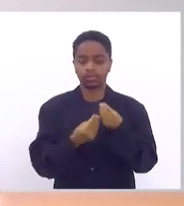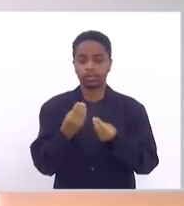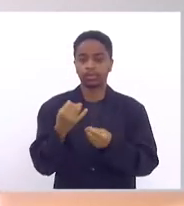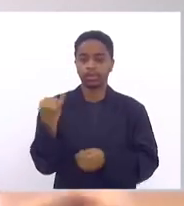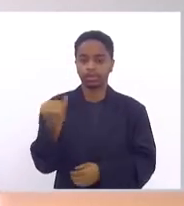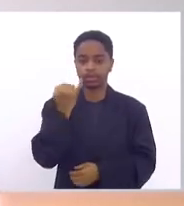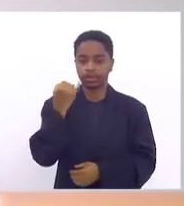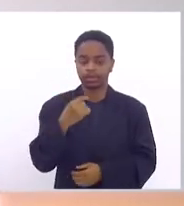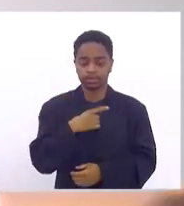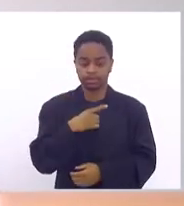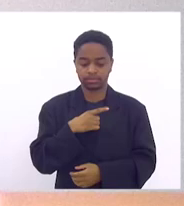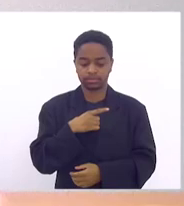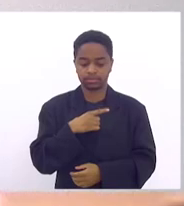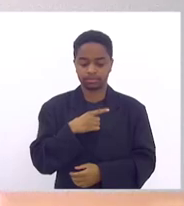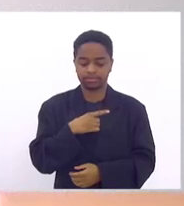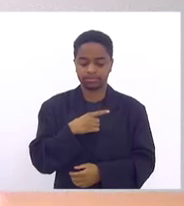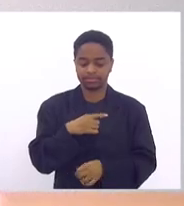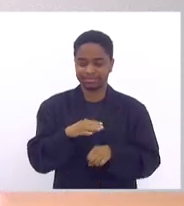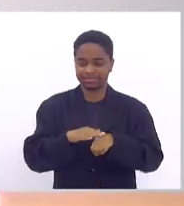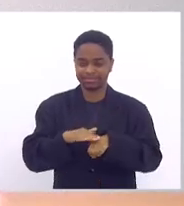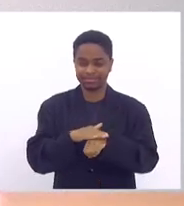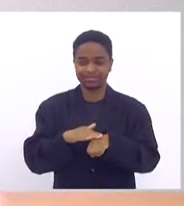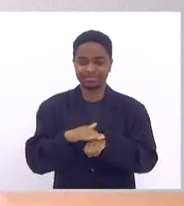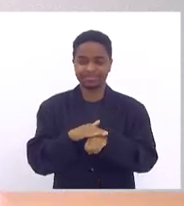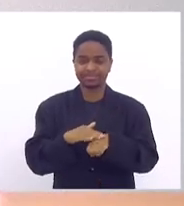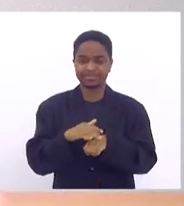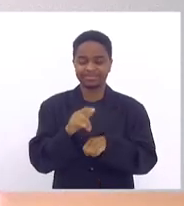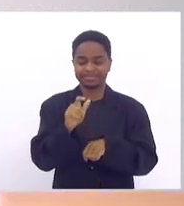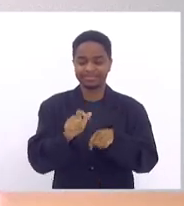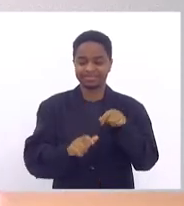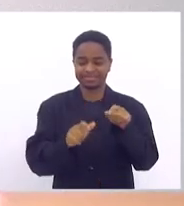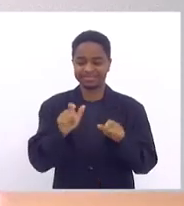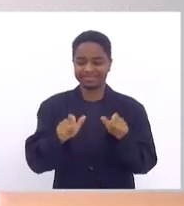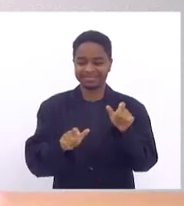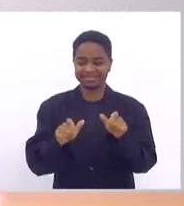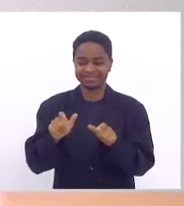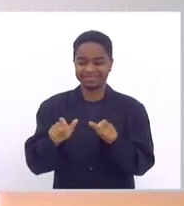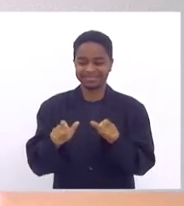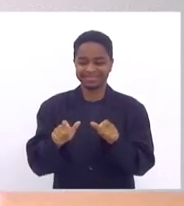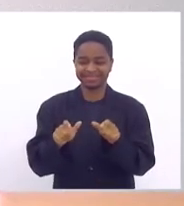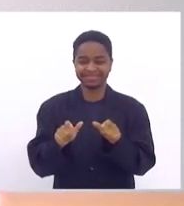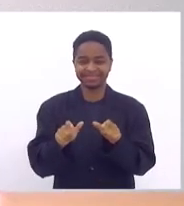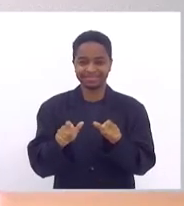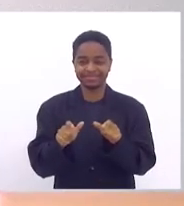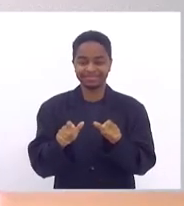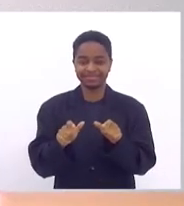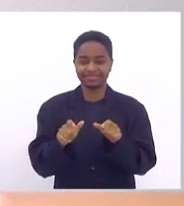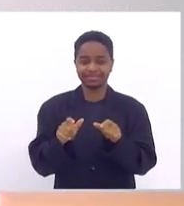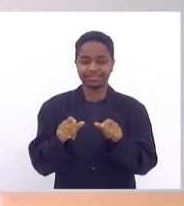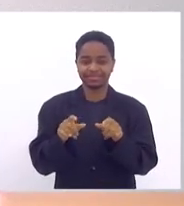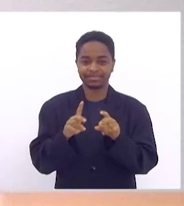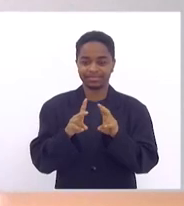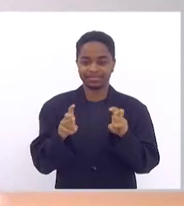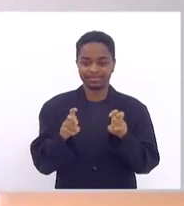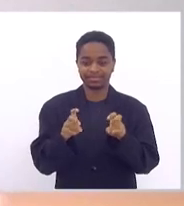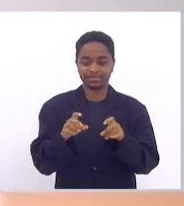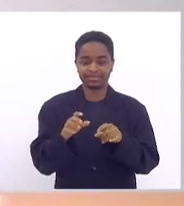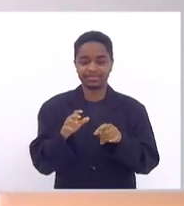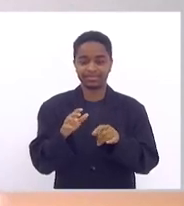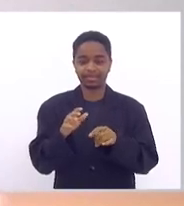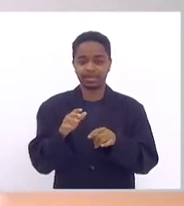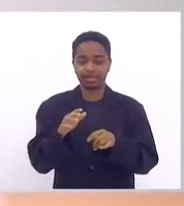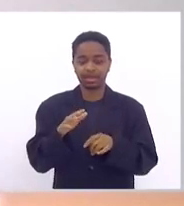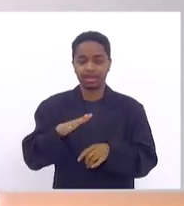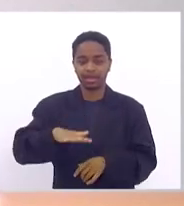numa conversa é uma pessoa muito proeminente do Meio jurídico Fluminense e